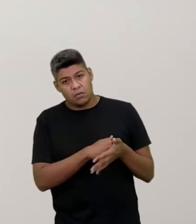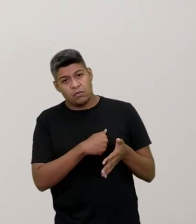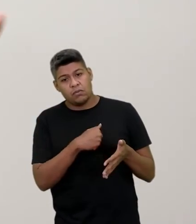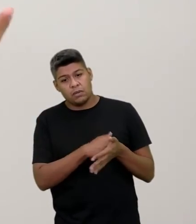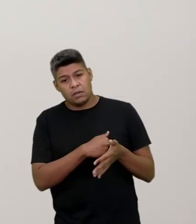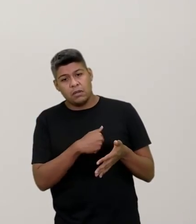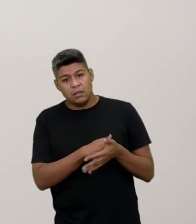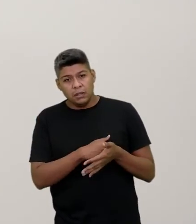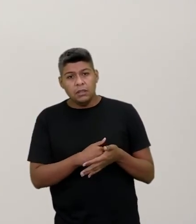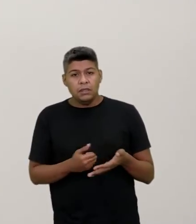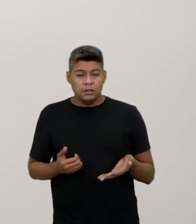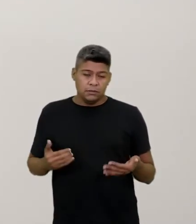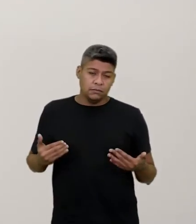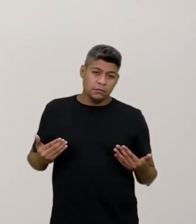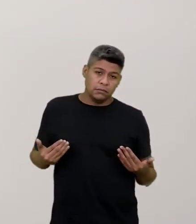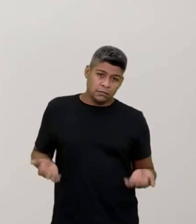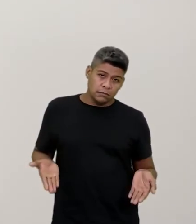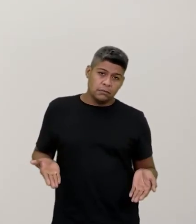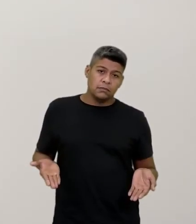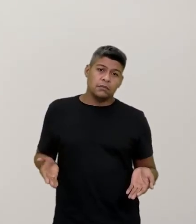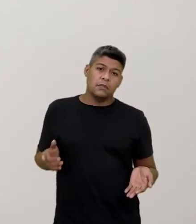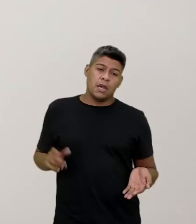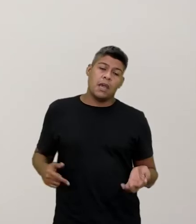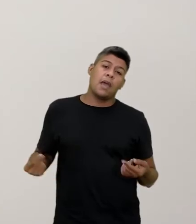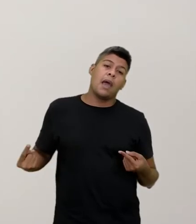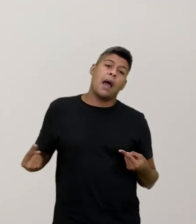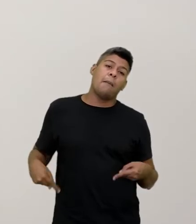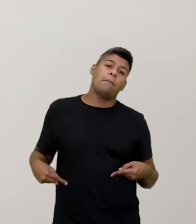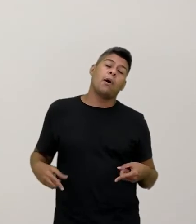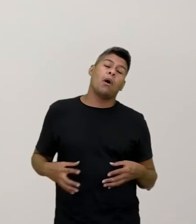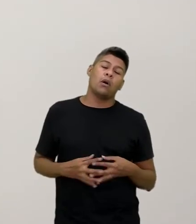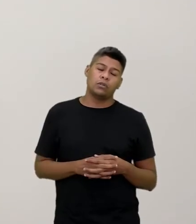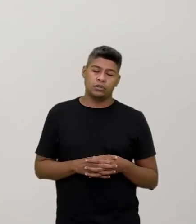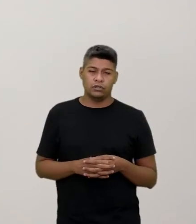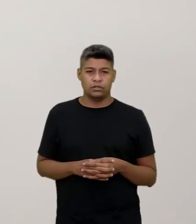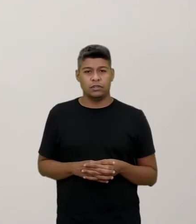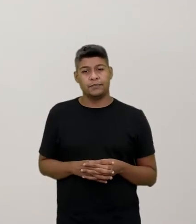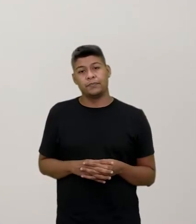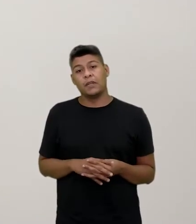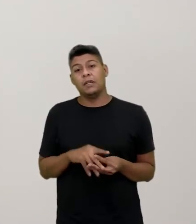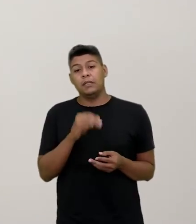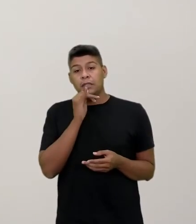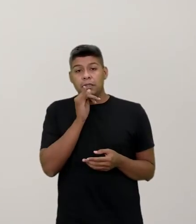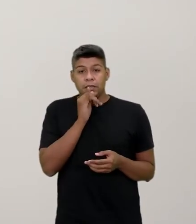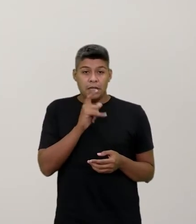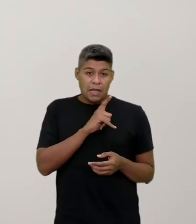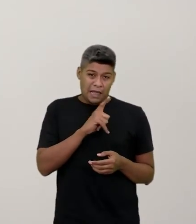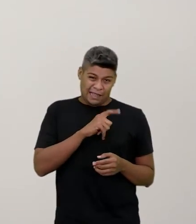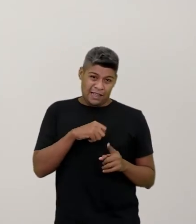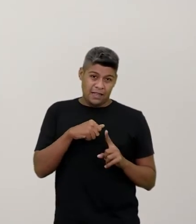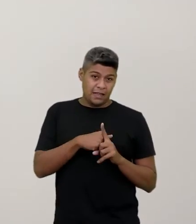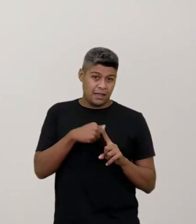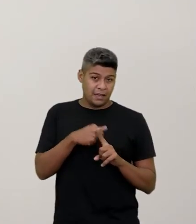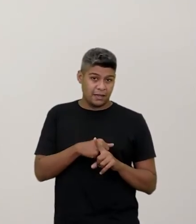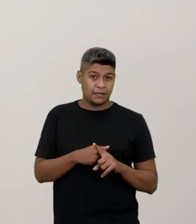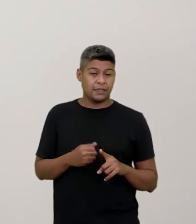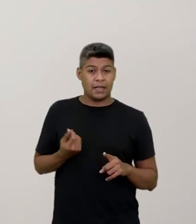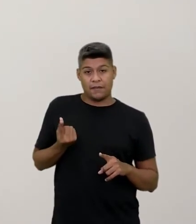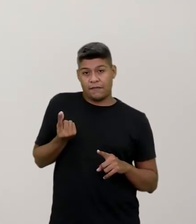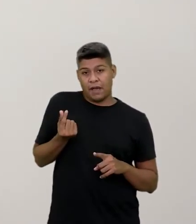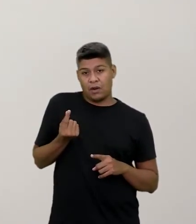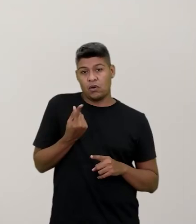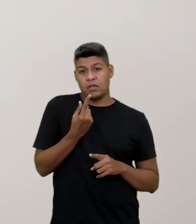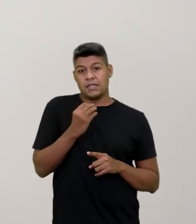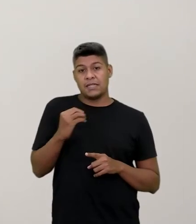graduação, que seria as apostas que eles fazem, né? Então, por exemplo, tem os lutadores que valem 100 mil bahts, que é